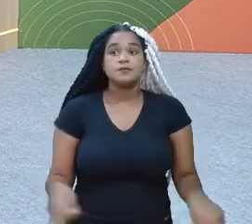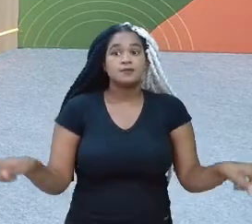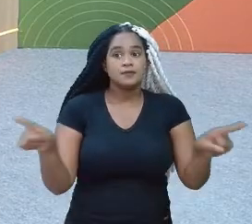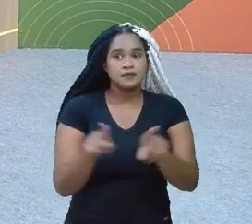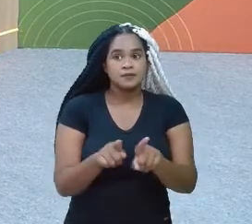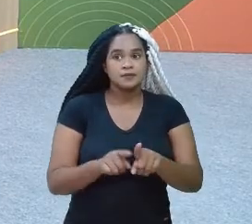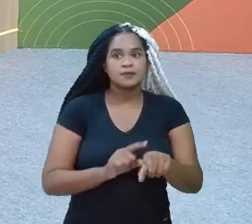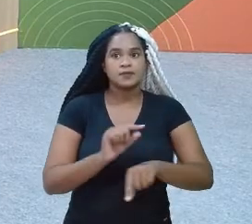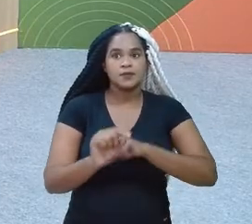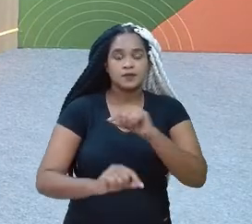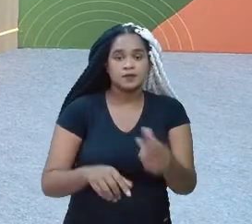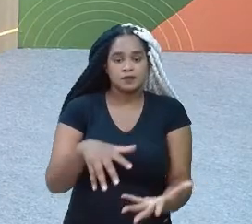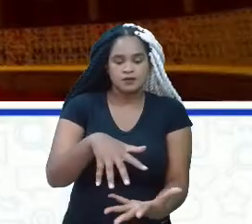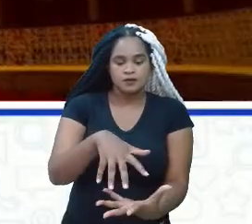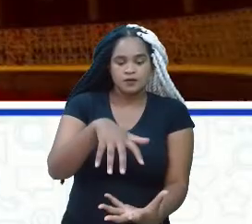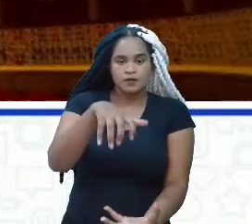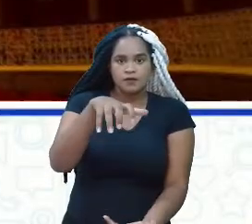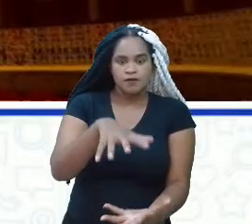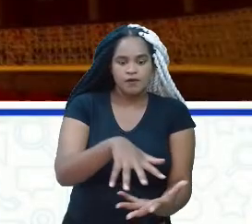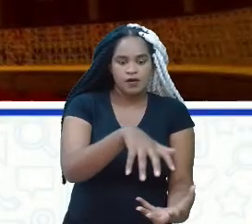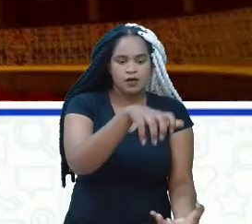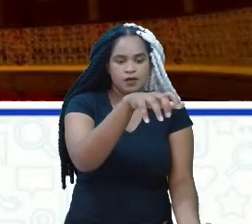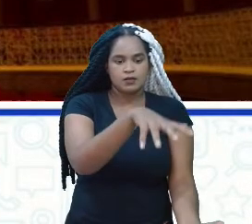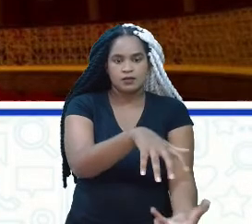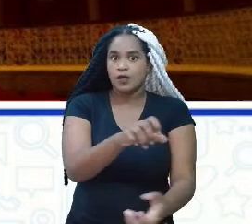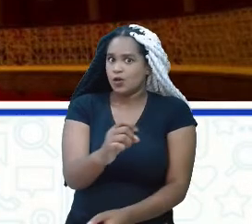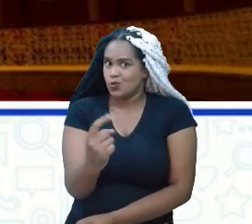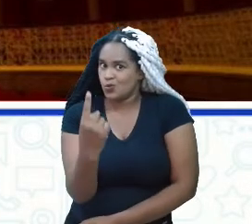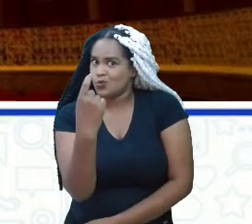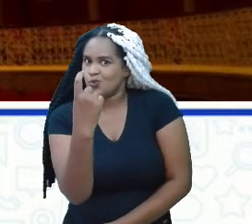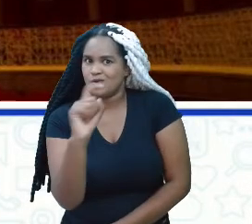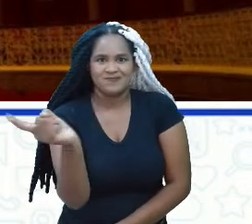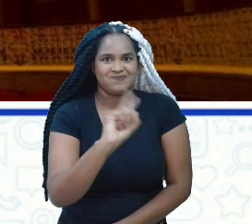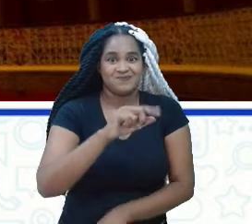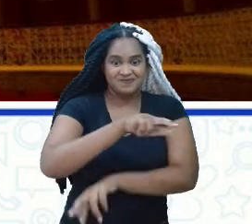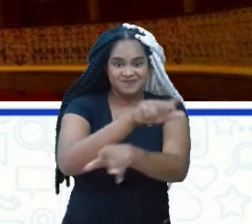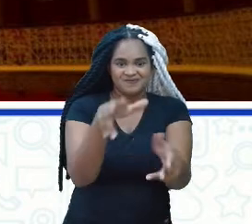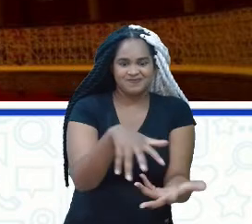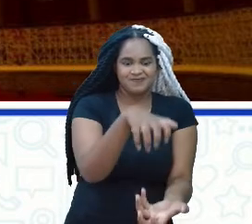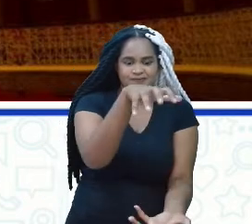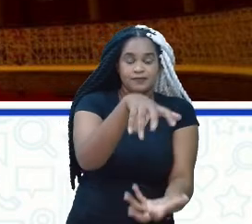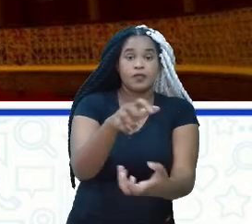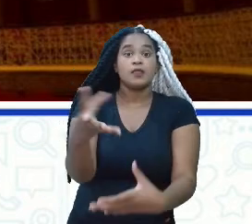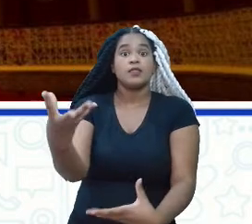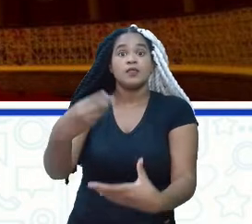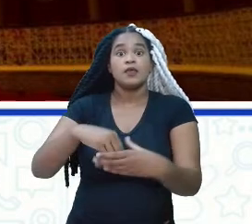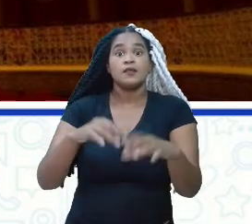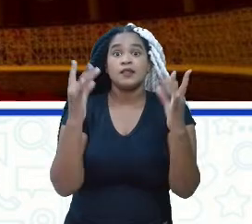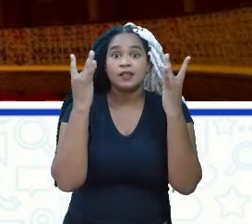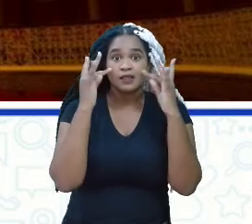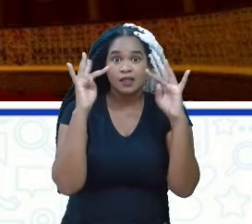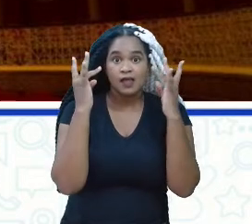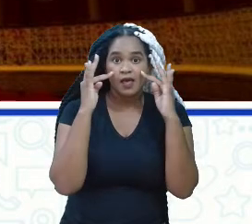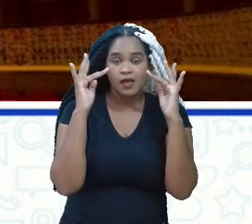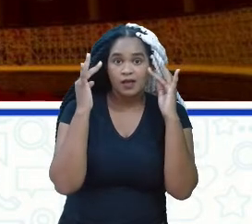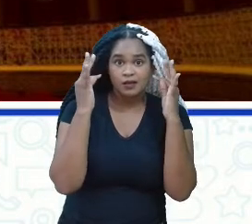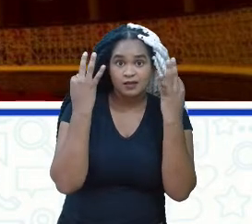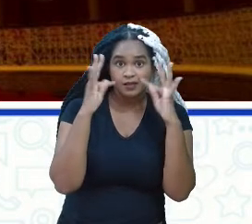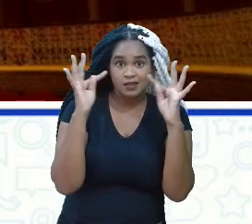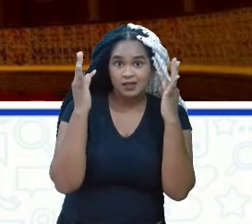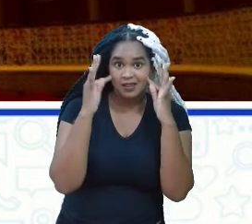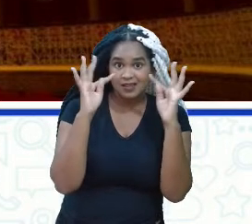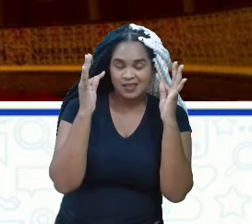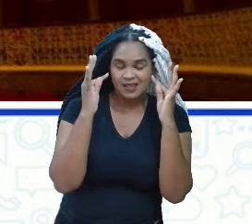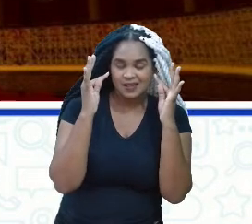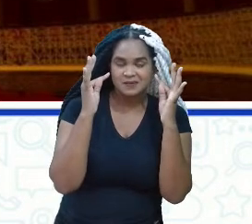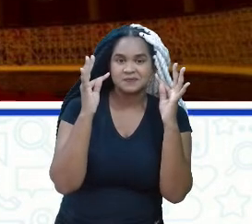também os fantasmas, são mais de um, não é? Do Teatro Santa Isabel. E aí eu não trouxe